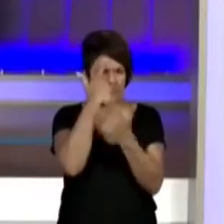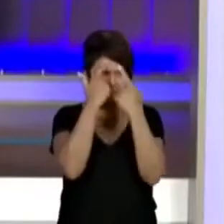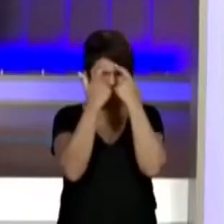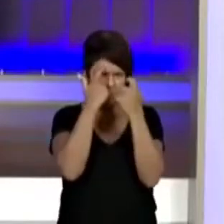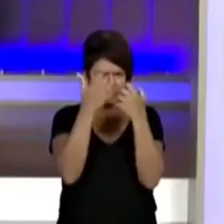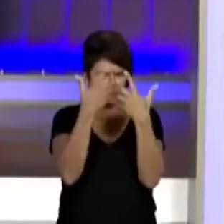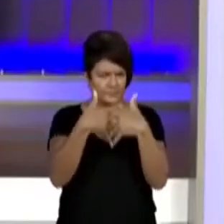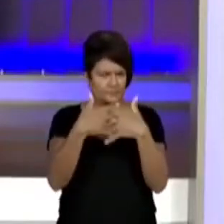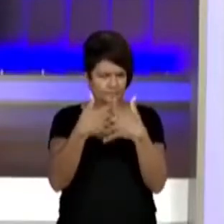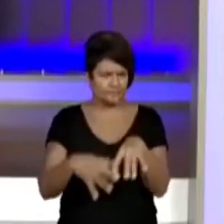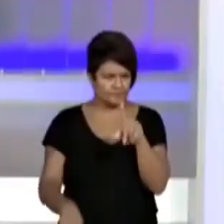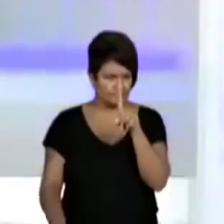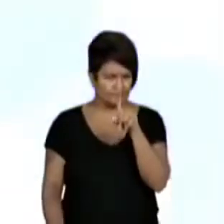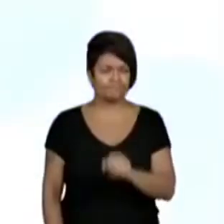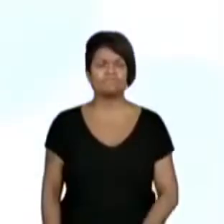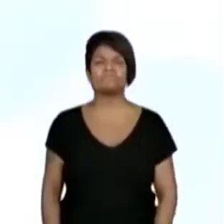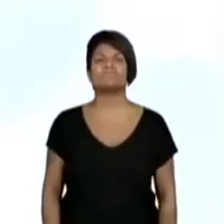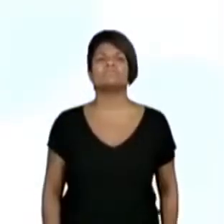refletirmos.